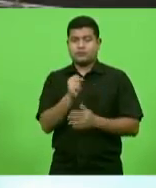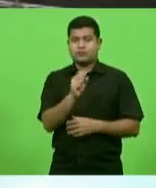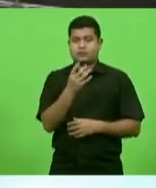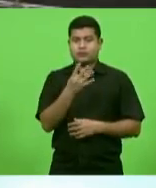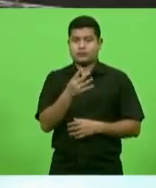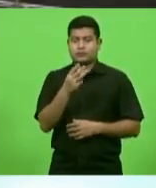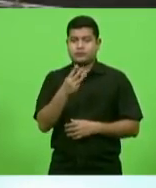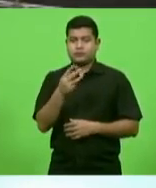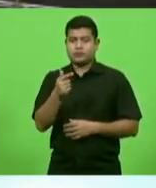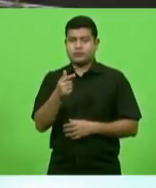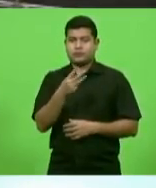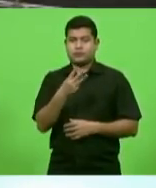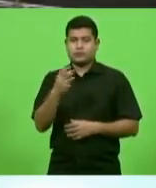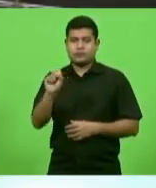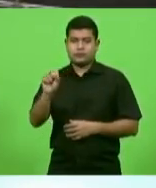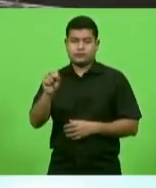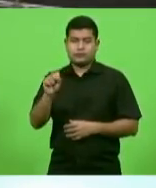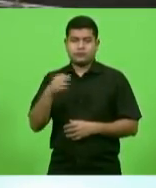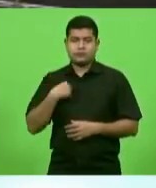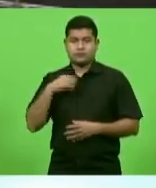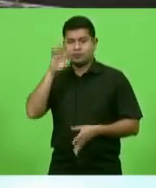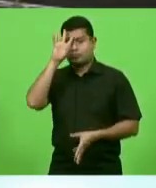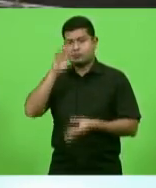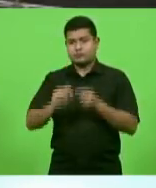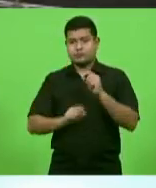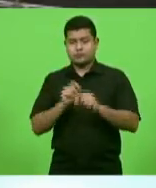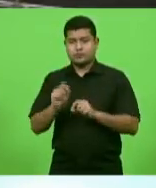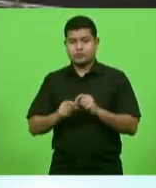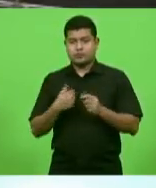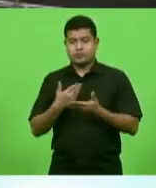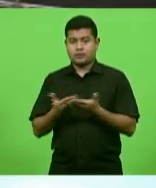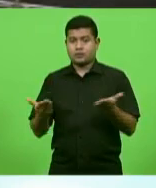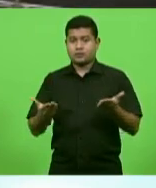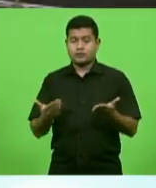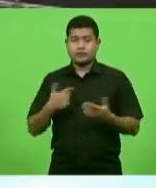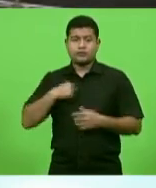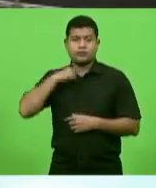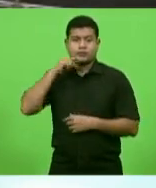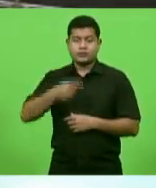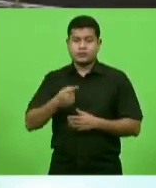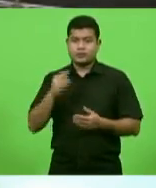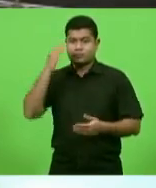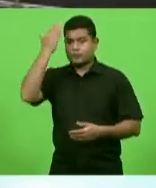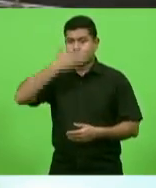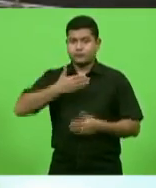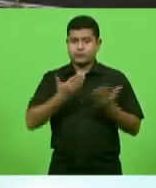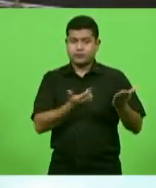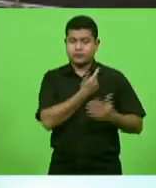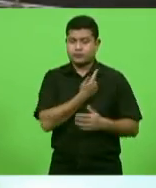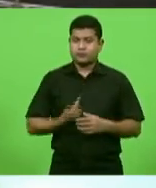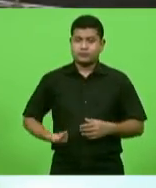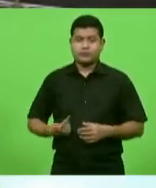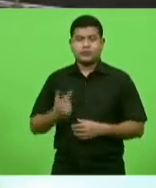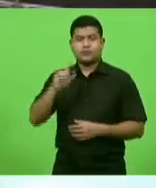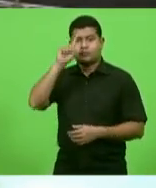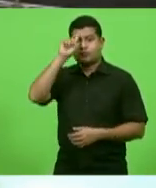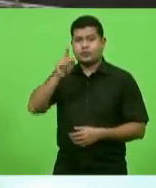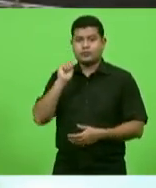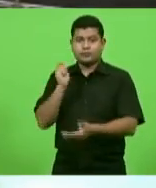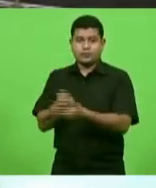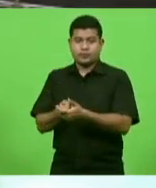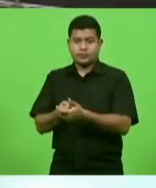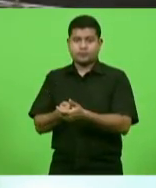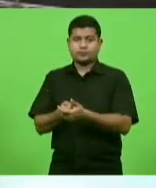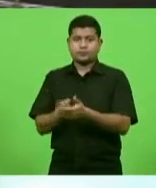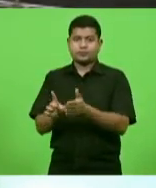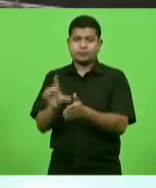37/38 conclui-se portanto que não restou comprovado que o governador determinou o pagamento antecipado sem adoção